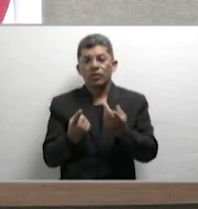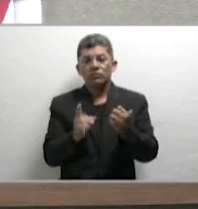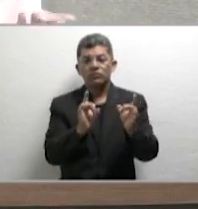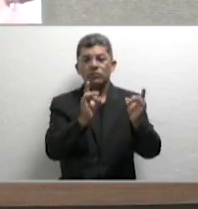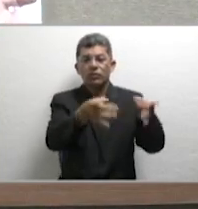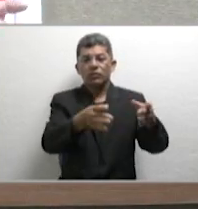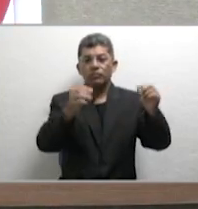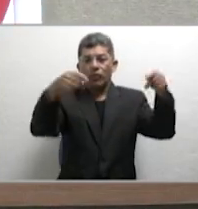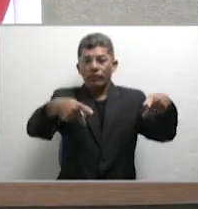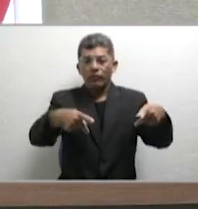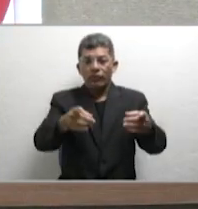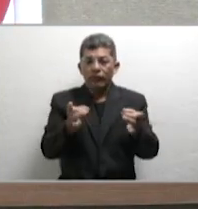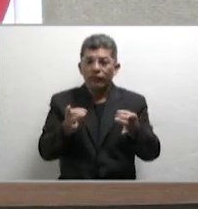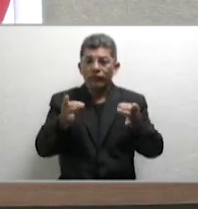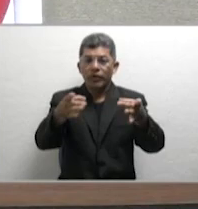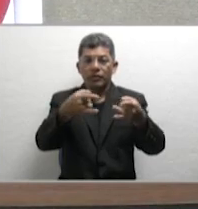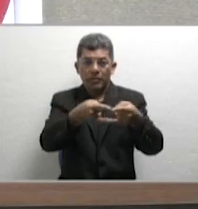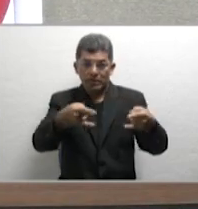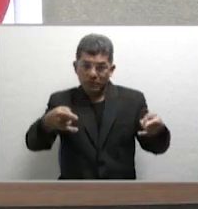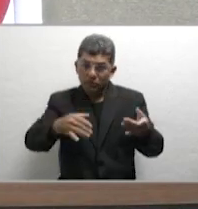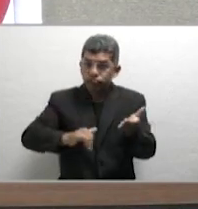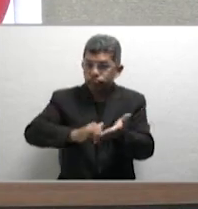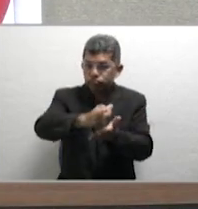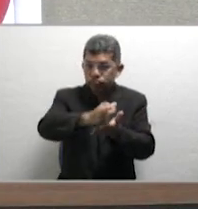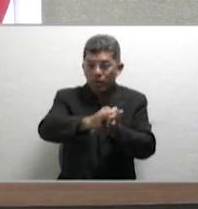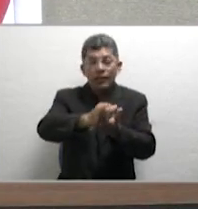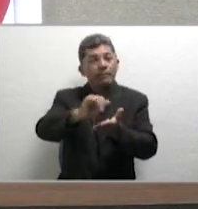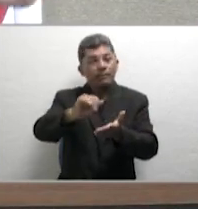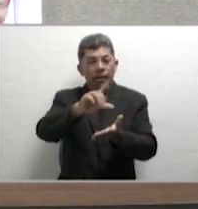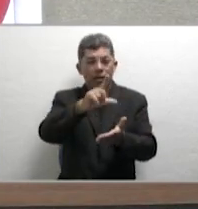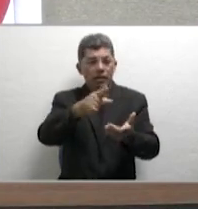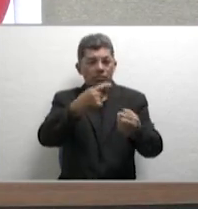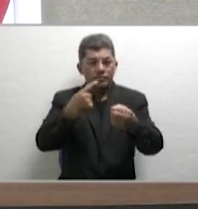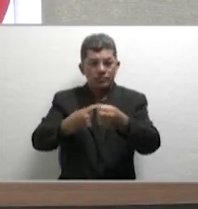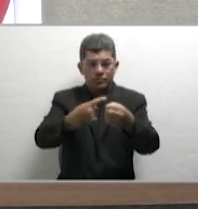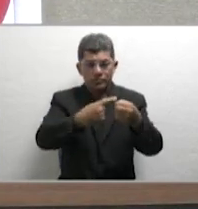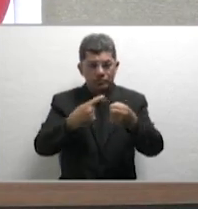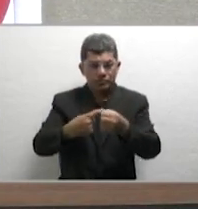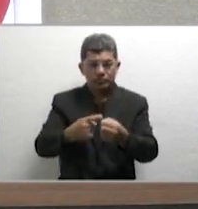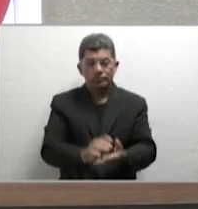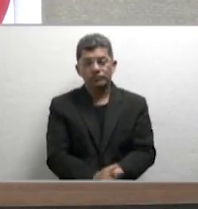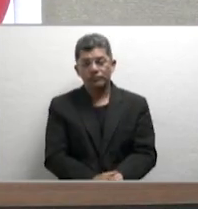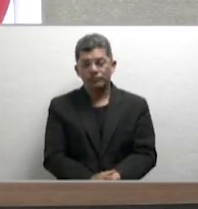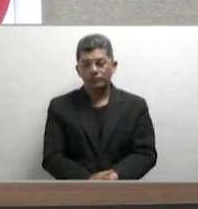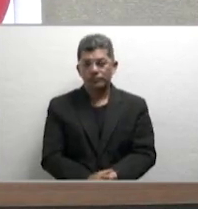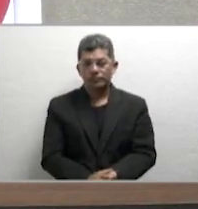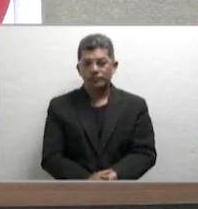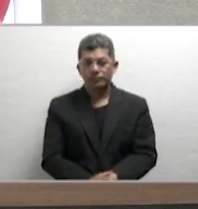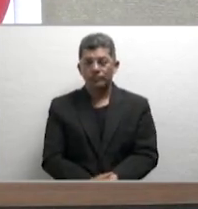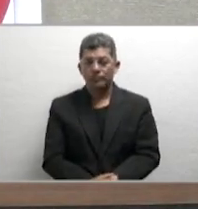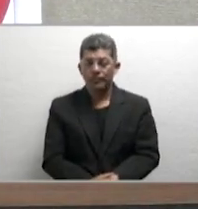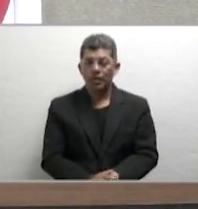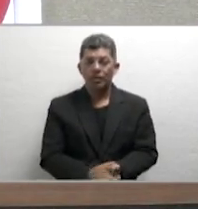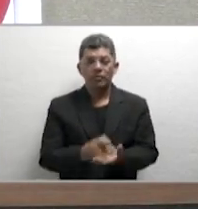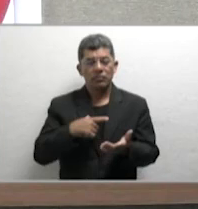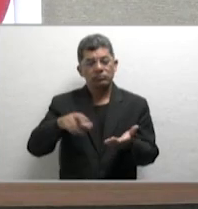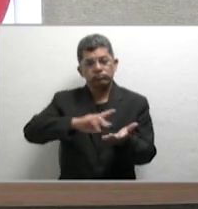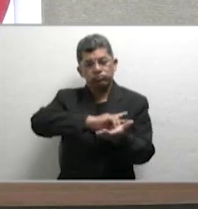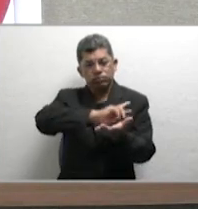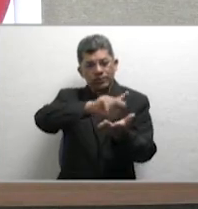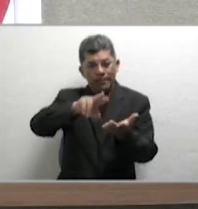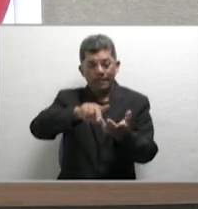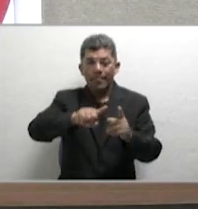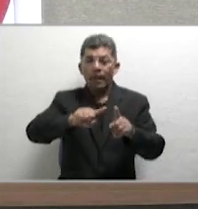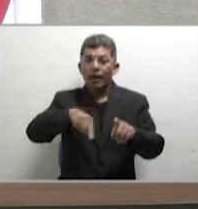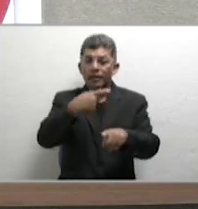que vendem passagem e para Lábrea, vendem passagem para Barcelos, vendem passagem para Borba, e depois